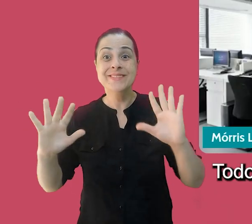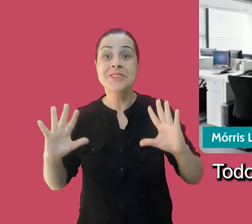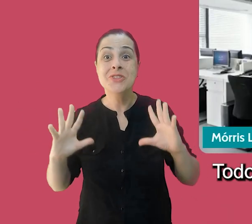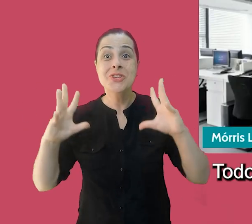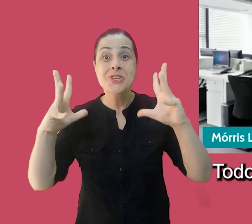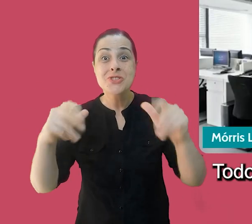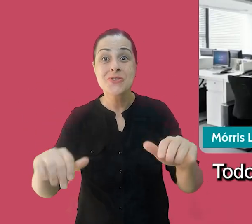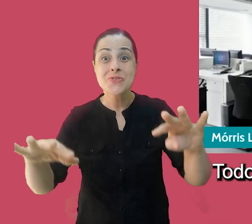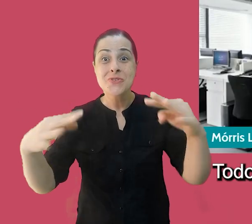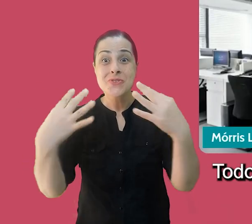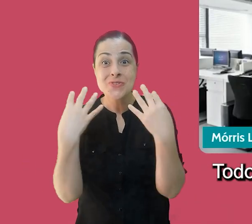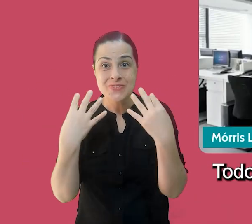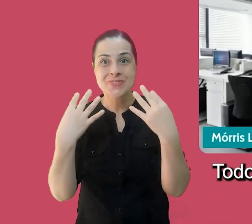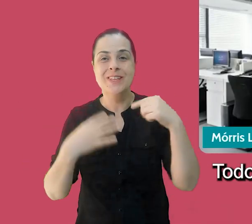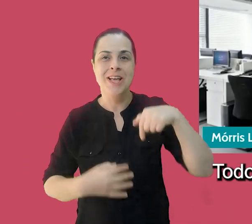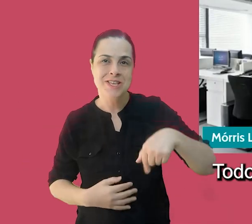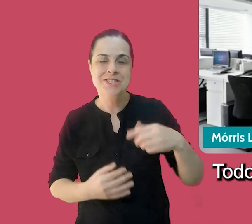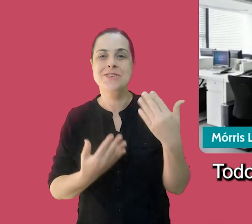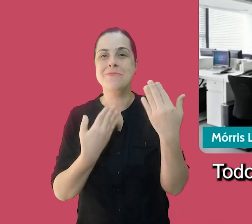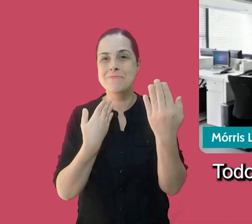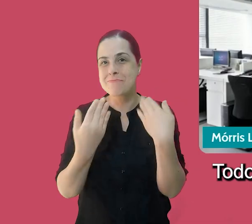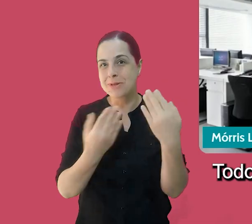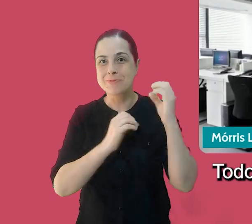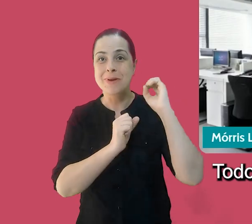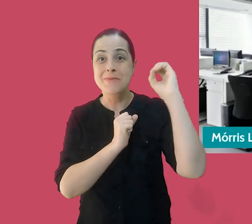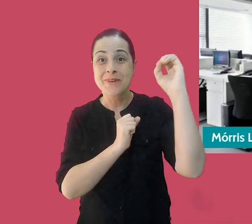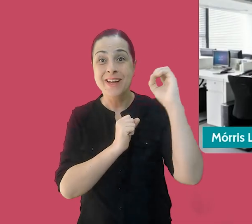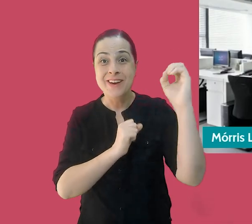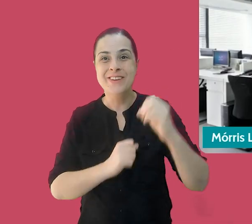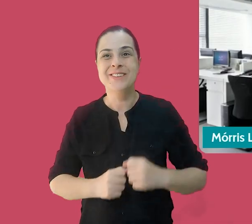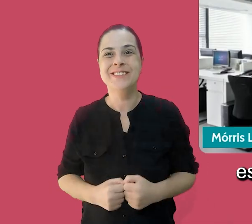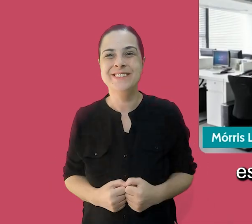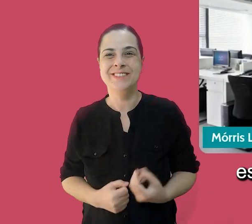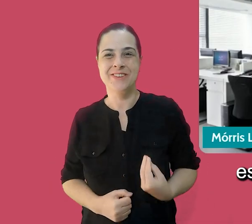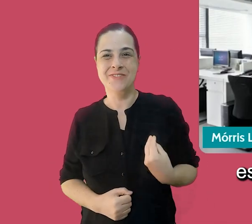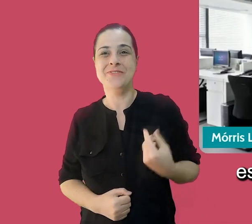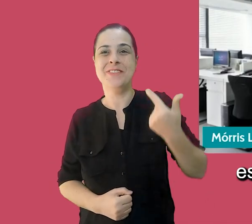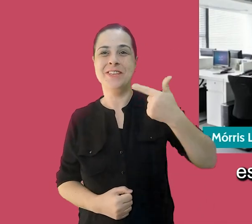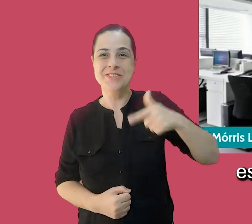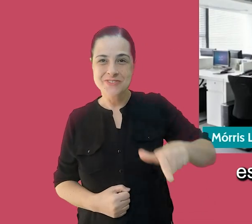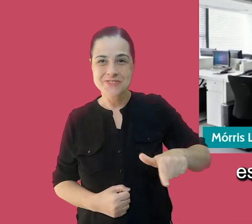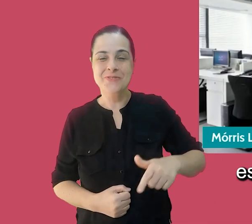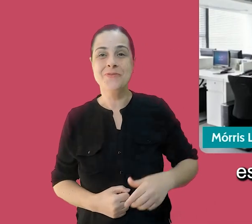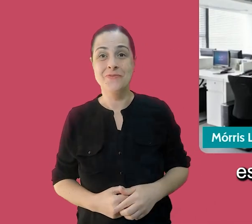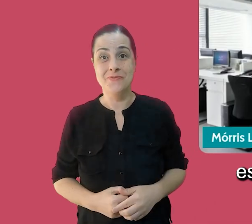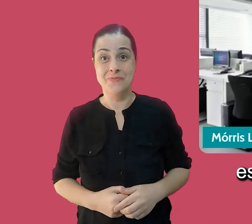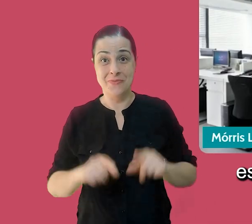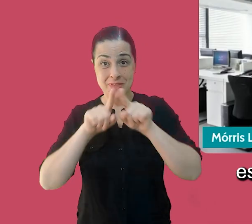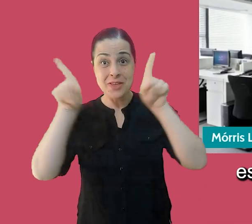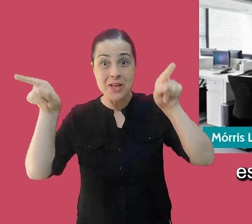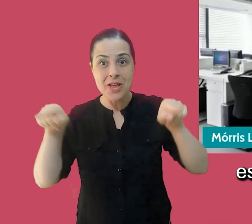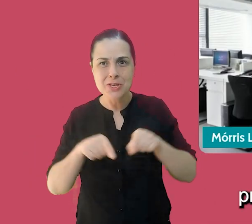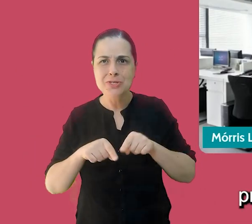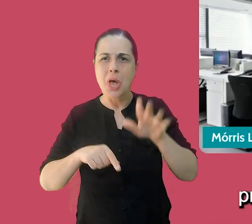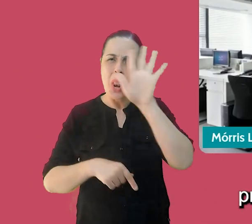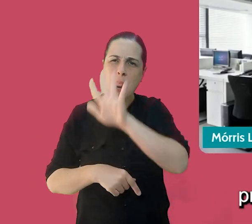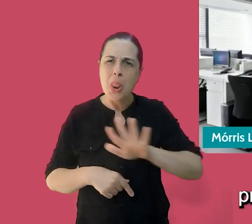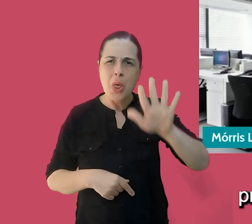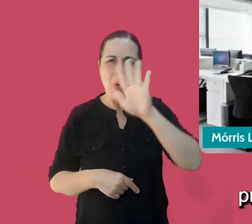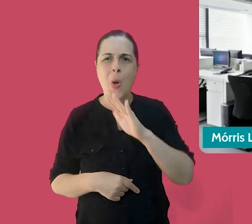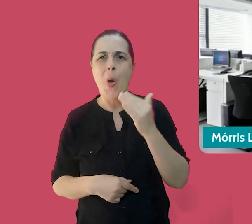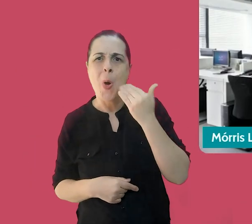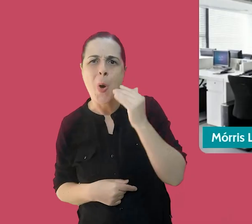Olá, todo mundo assistindo e ouvindo o bate-papo de Carlota. Estamos aqui de volta, todos rosinhas e verdinhos para quem está